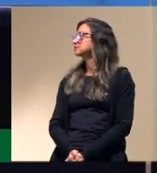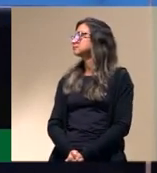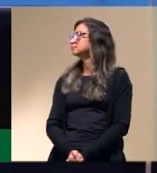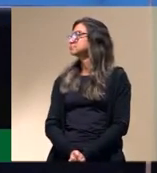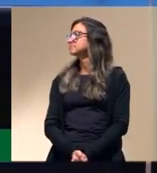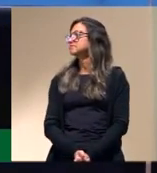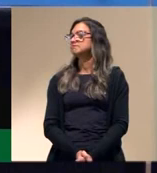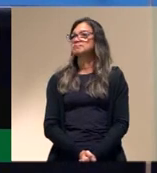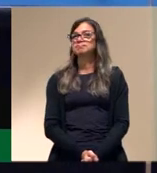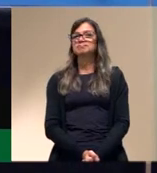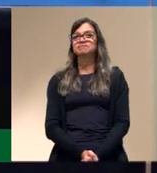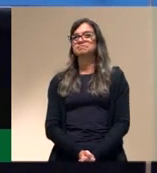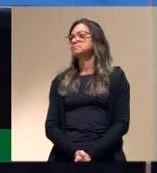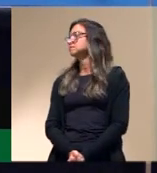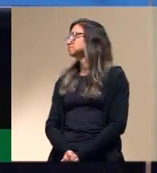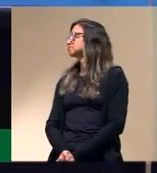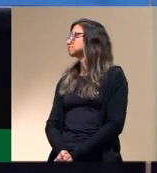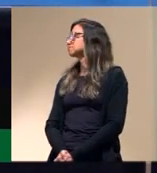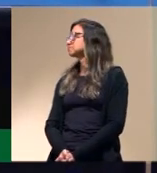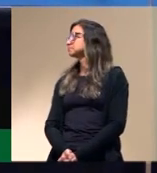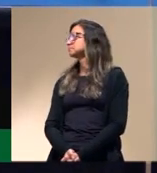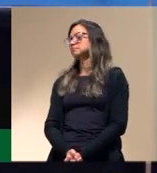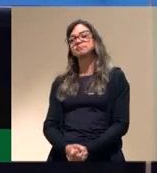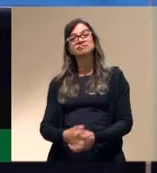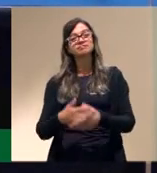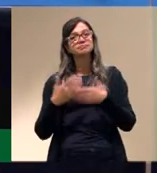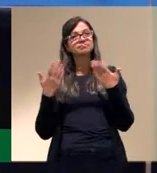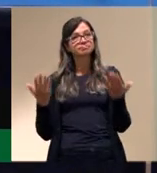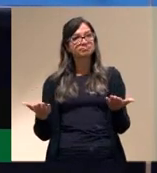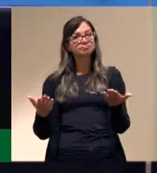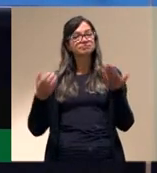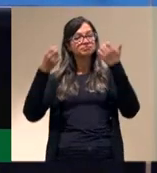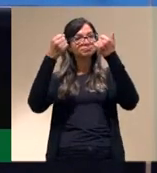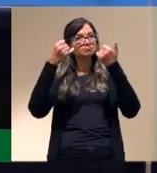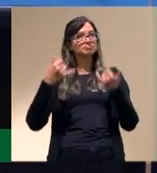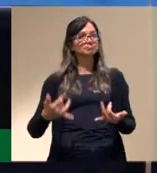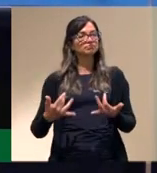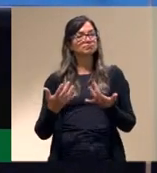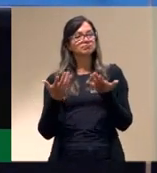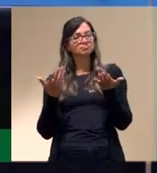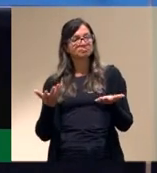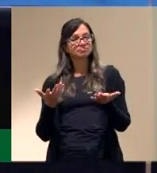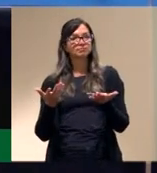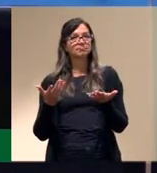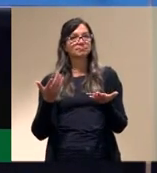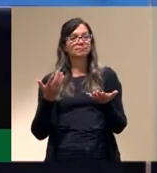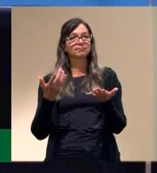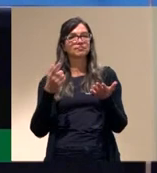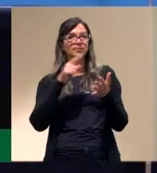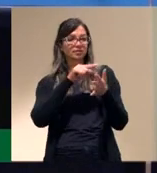Eu queria indicar ainda algum, assim, reafirmar alguns aspectos